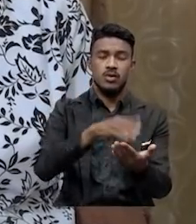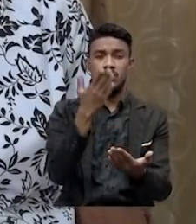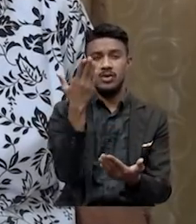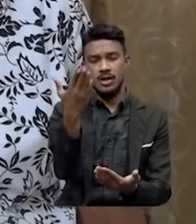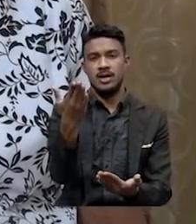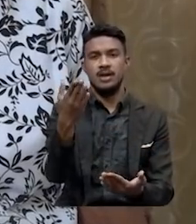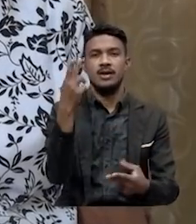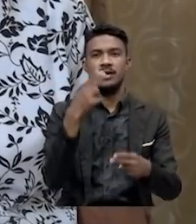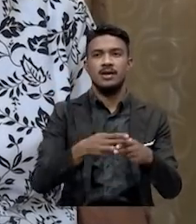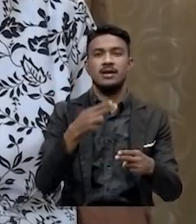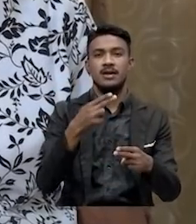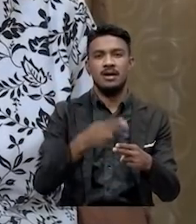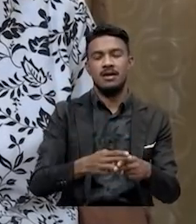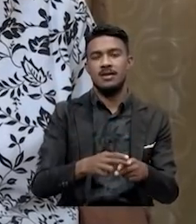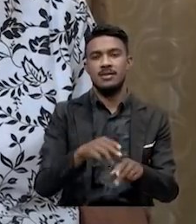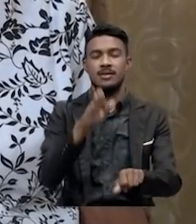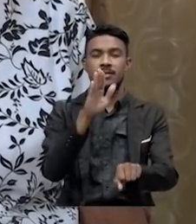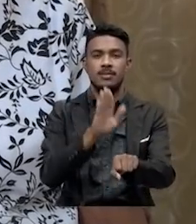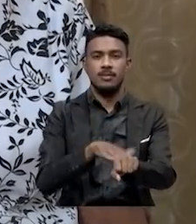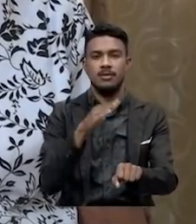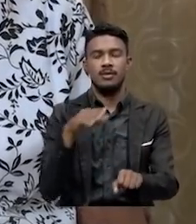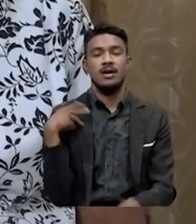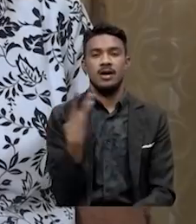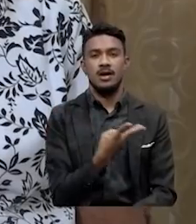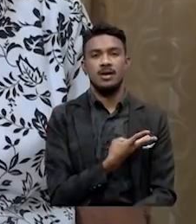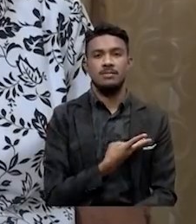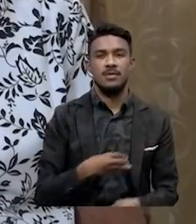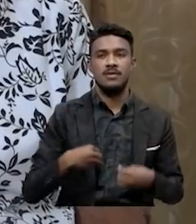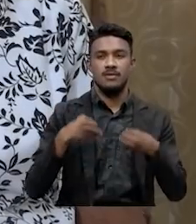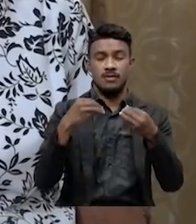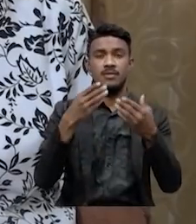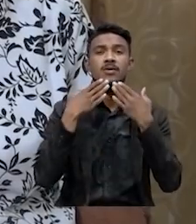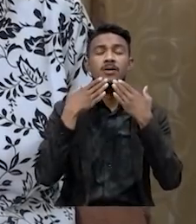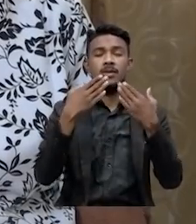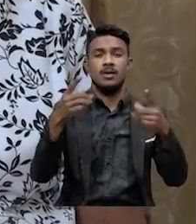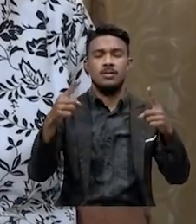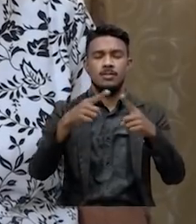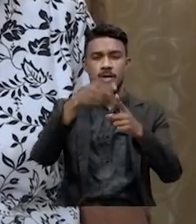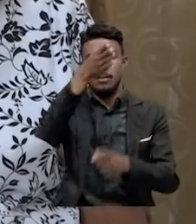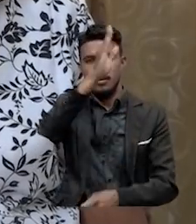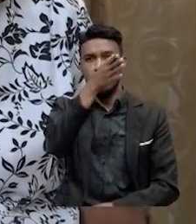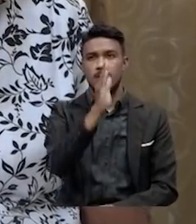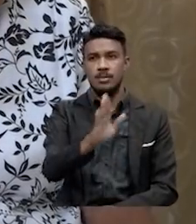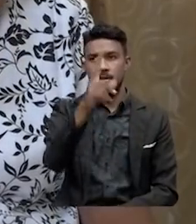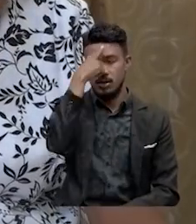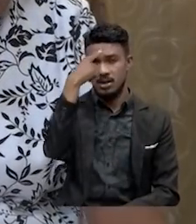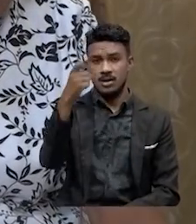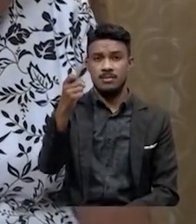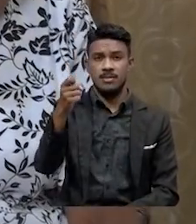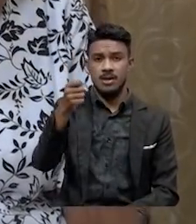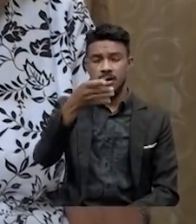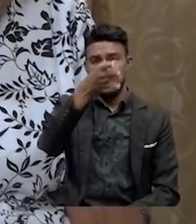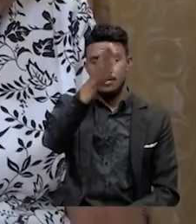narasai. E né? Amimos agradece barak para maromak, tuma maromak, asuga barak.